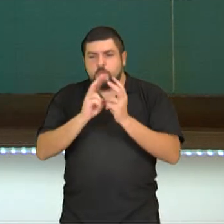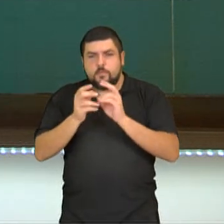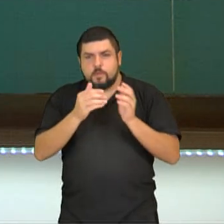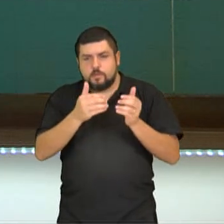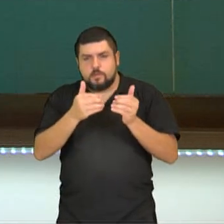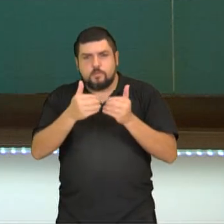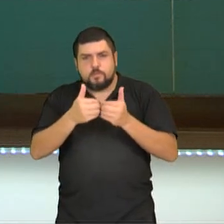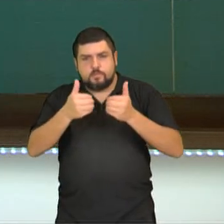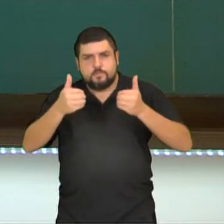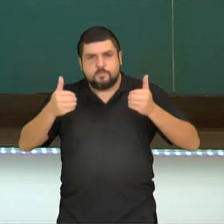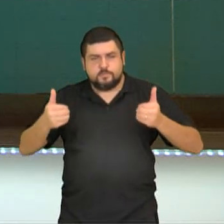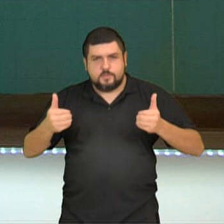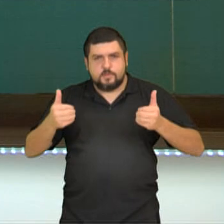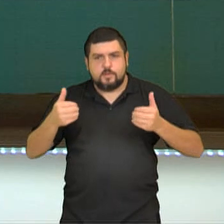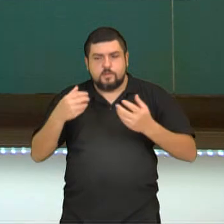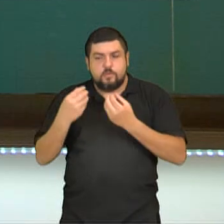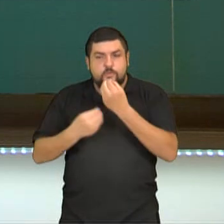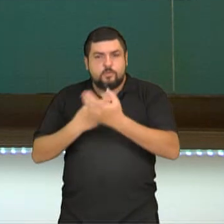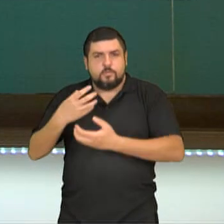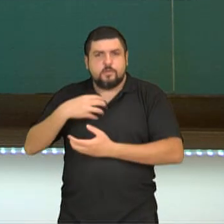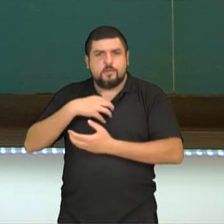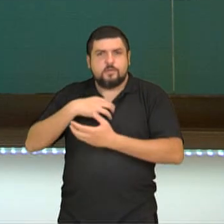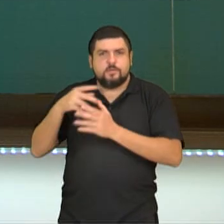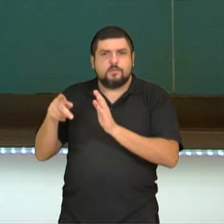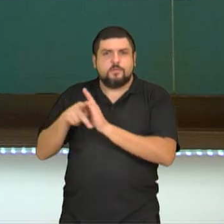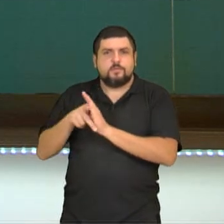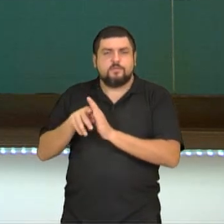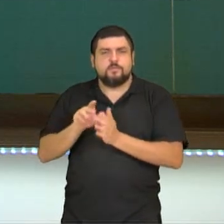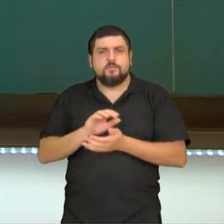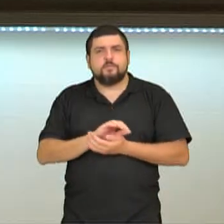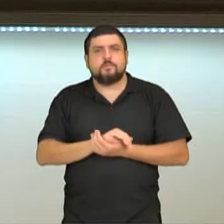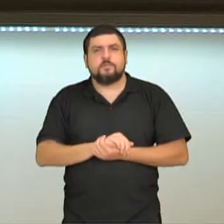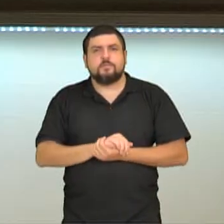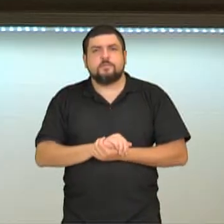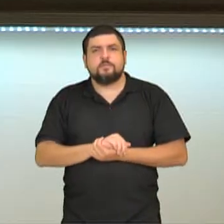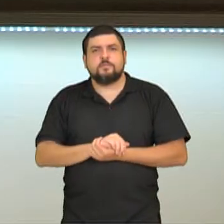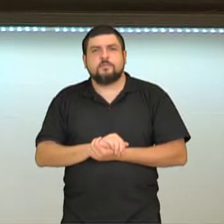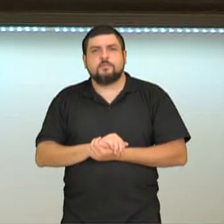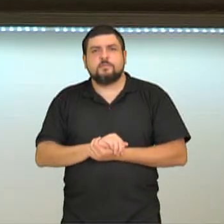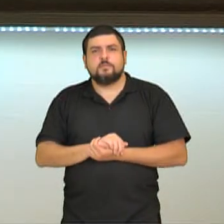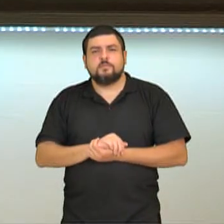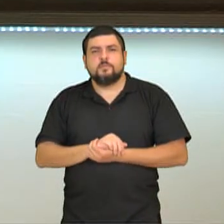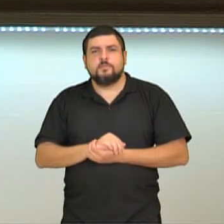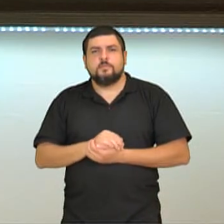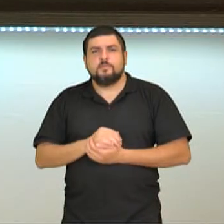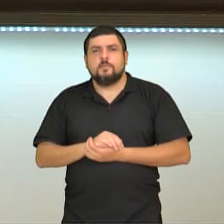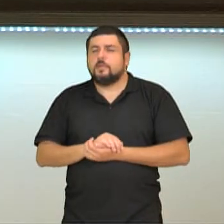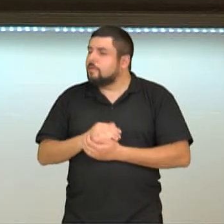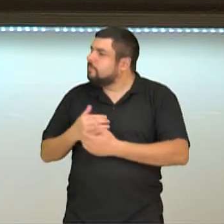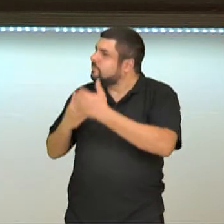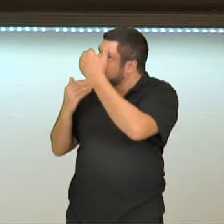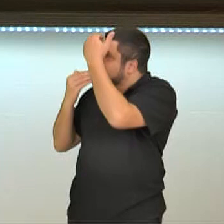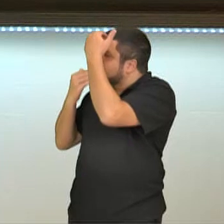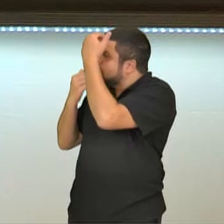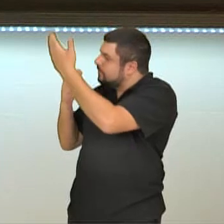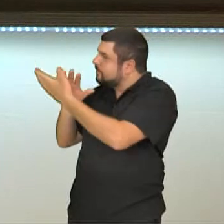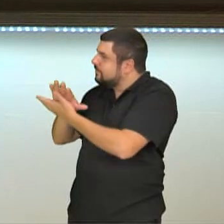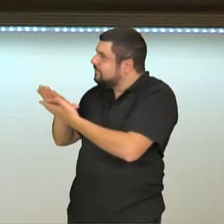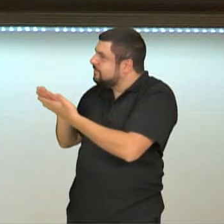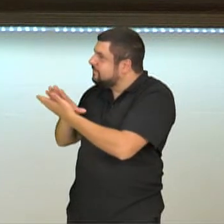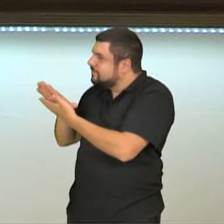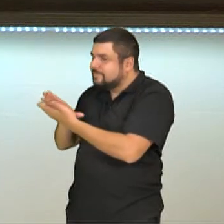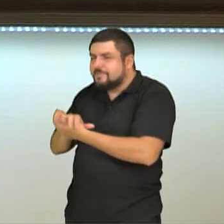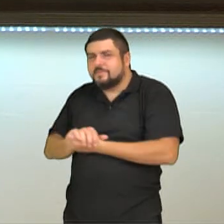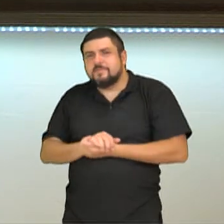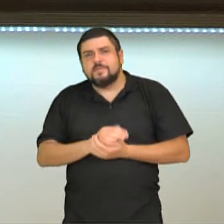seu específico ali dentro dessas lutas com aproximação. Gostaria de agradecer o Paulo, nosso intérprete. Obrigada, Paulo.